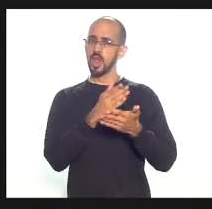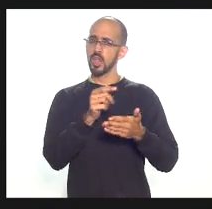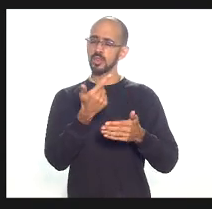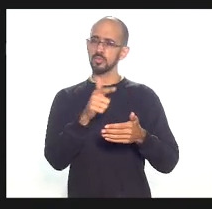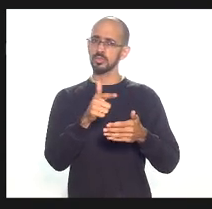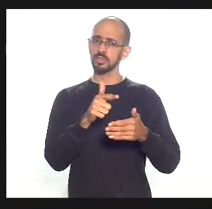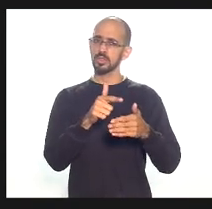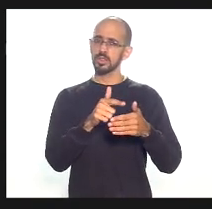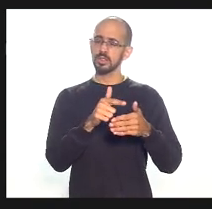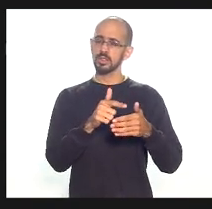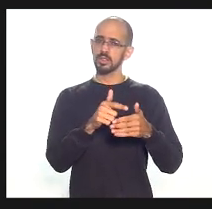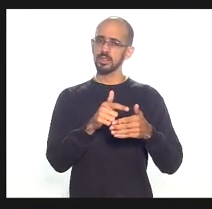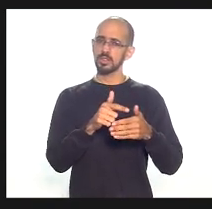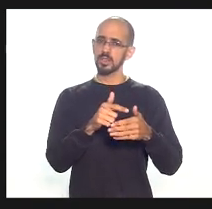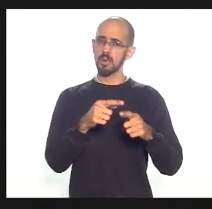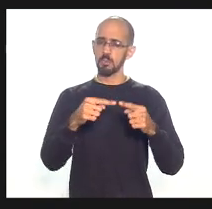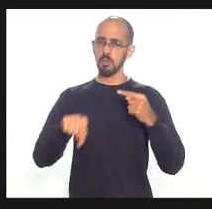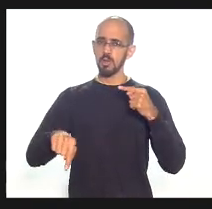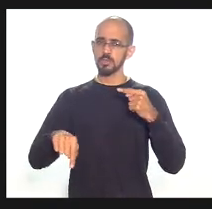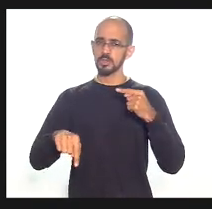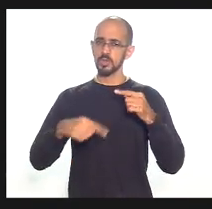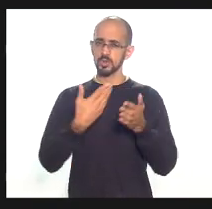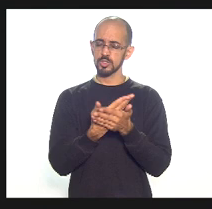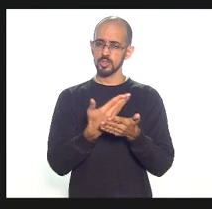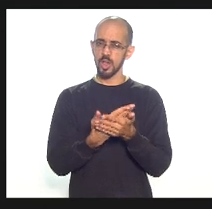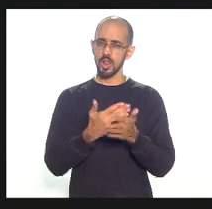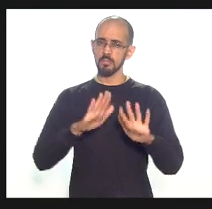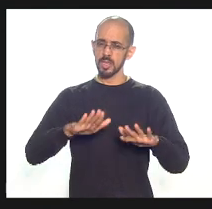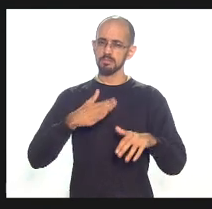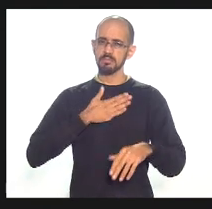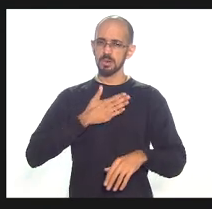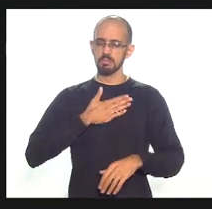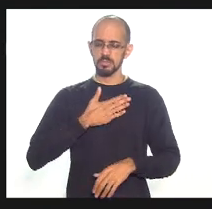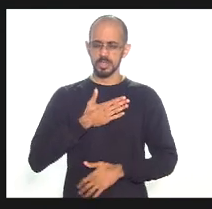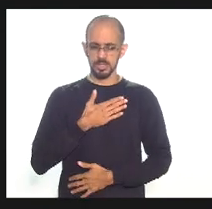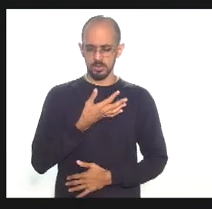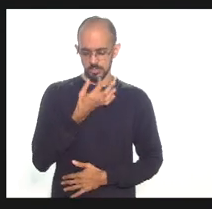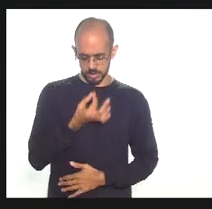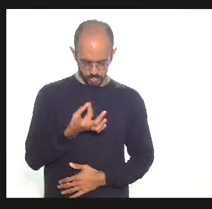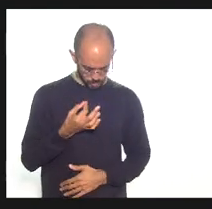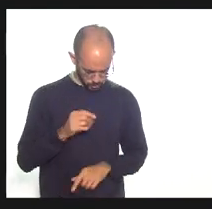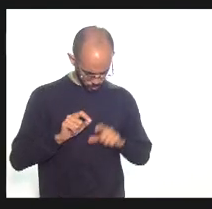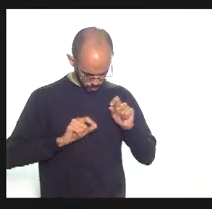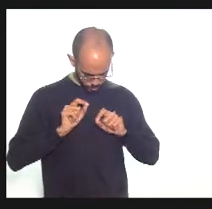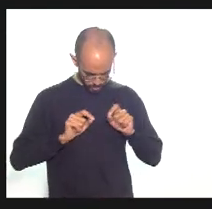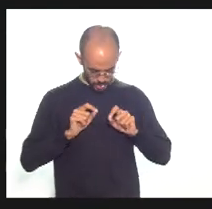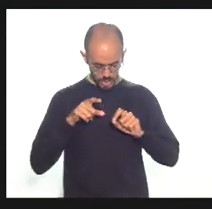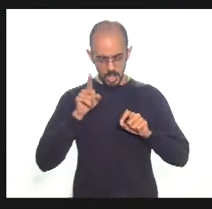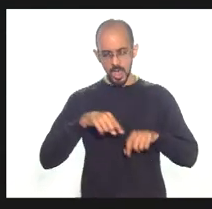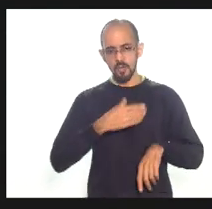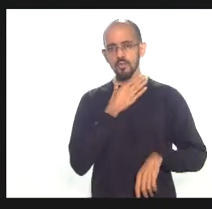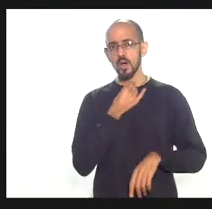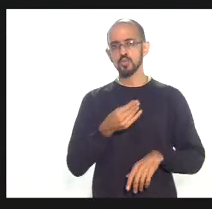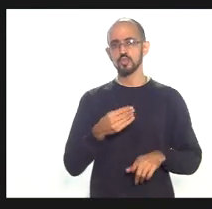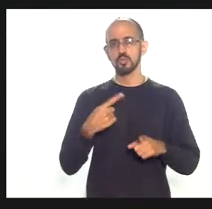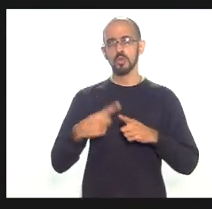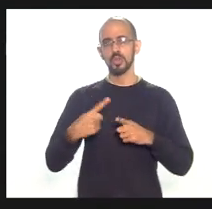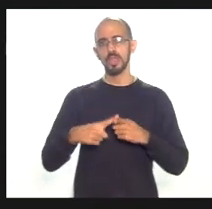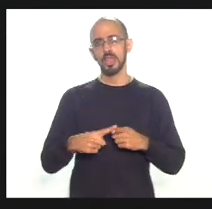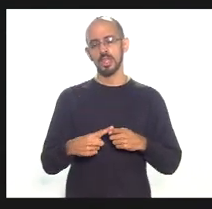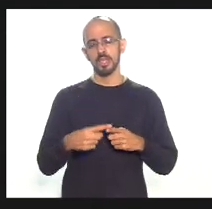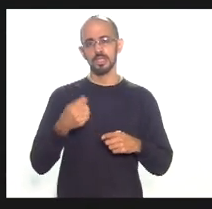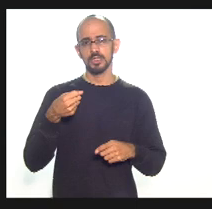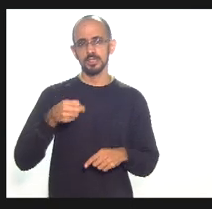vista isso eu vou falar por mim deputada Ana Passos eu acho isso tudo hipocrisia porque quando